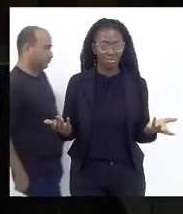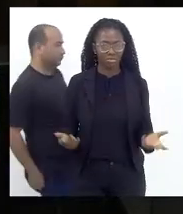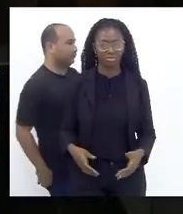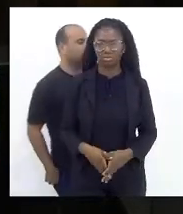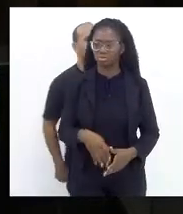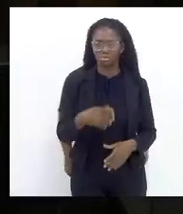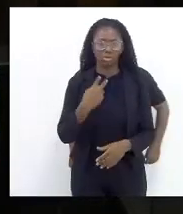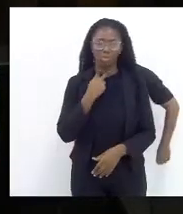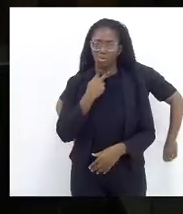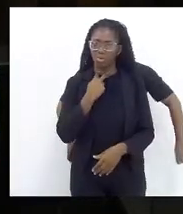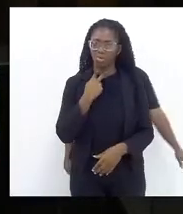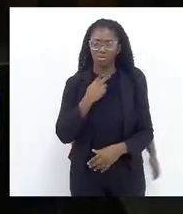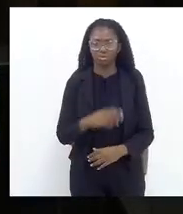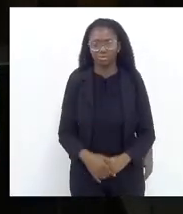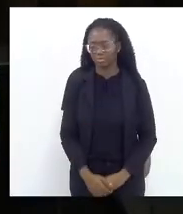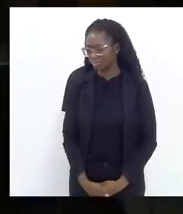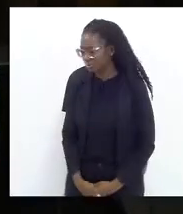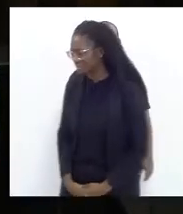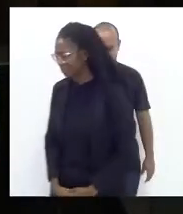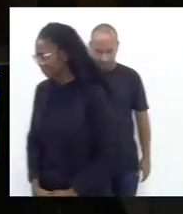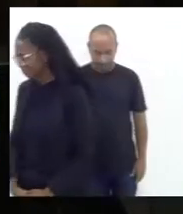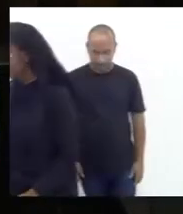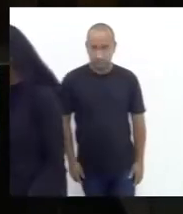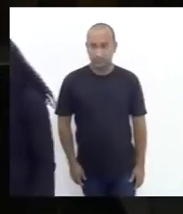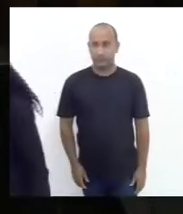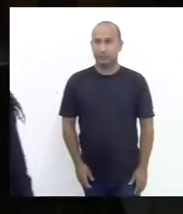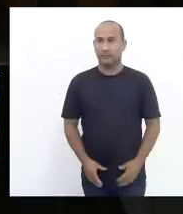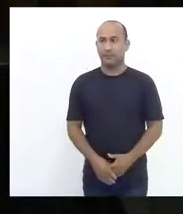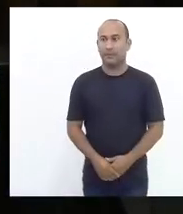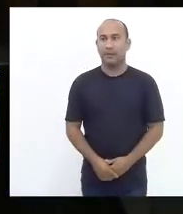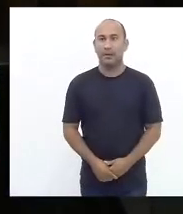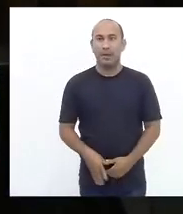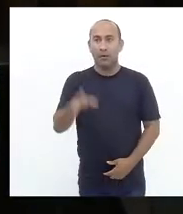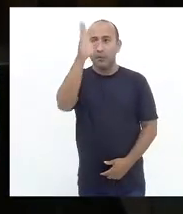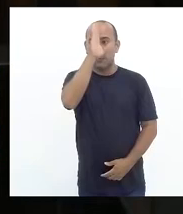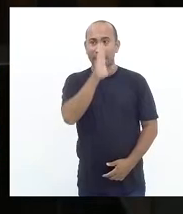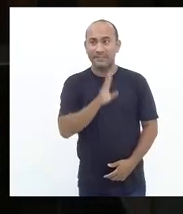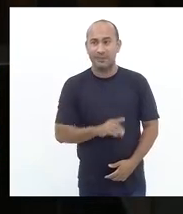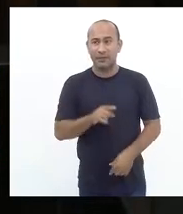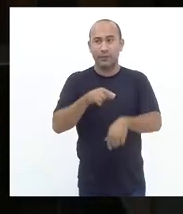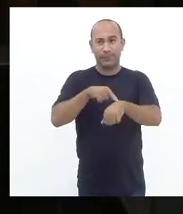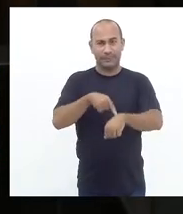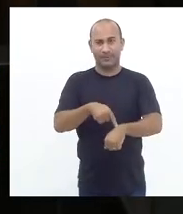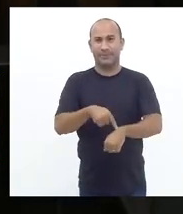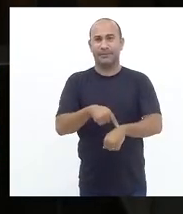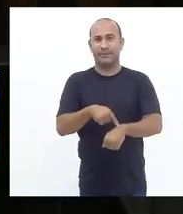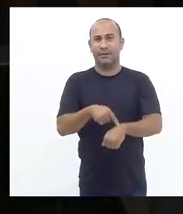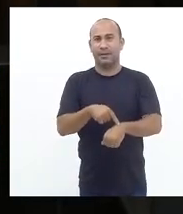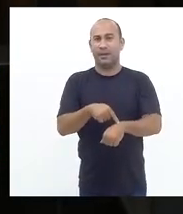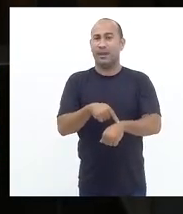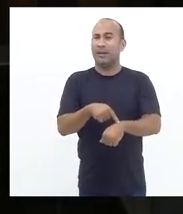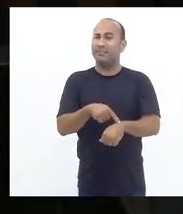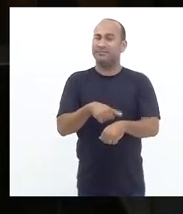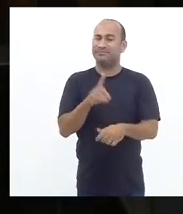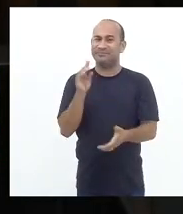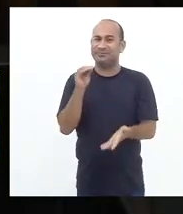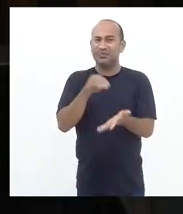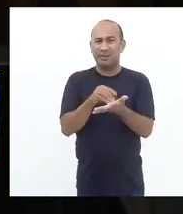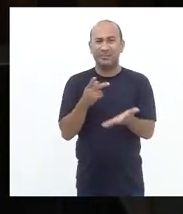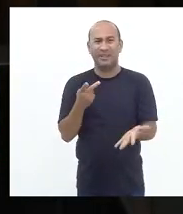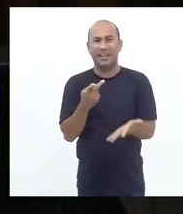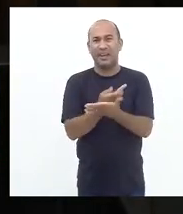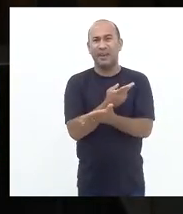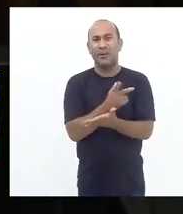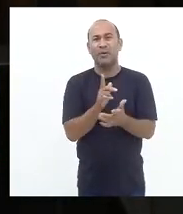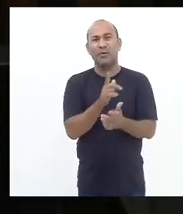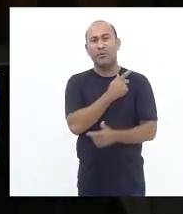Não dá. Eu concluo dizendo isso. O Brasil, nesse momento, até por incompetência do governo federal,